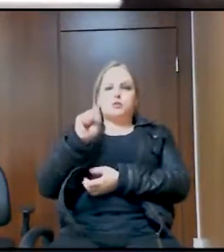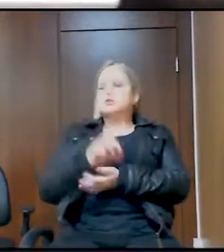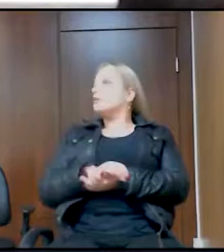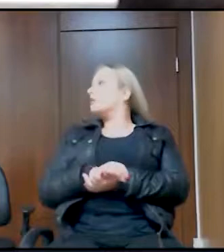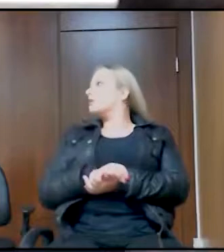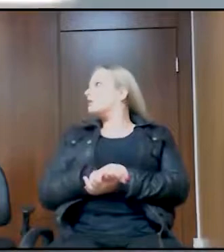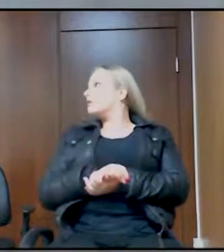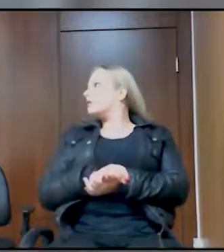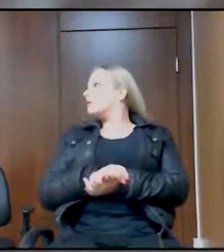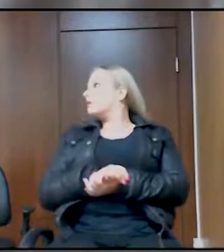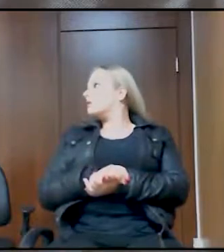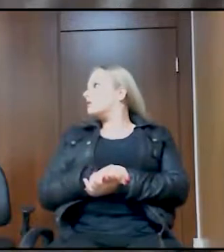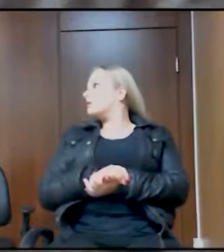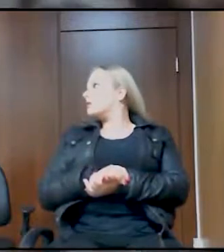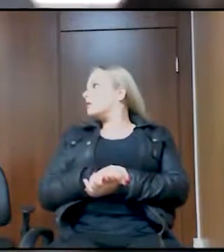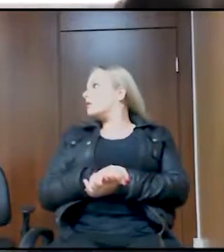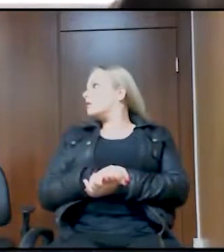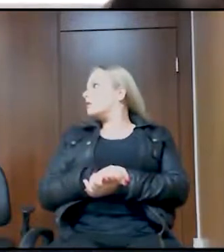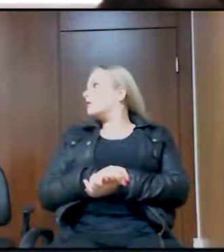Teria que ser menos, né? Mas não.